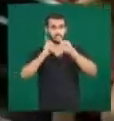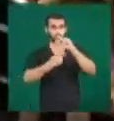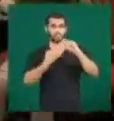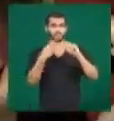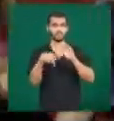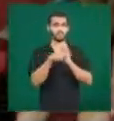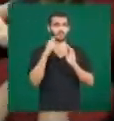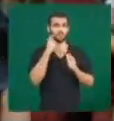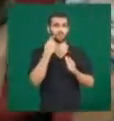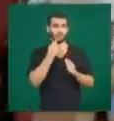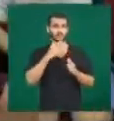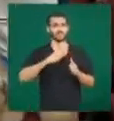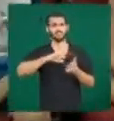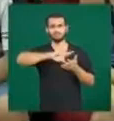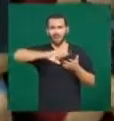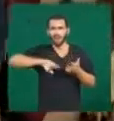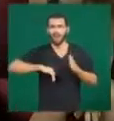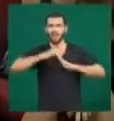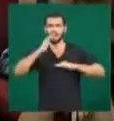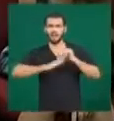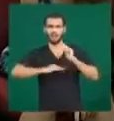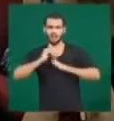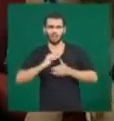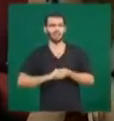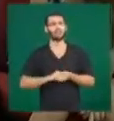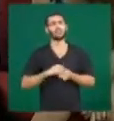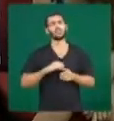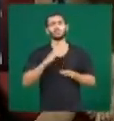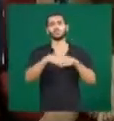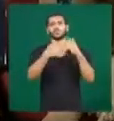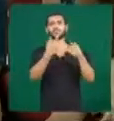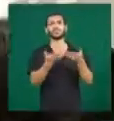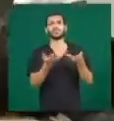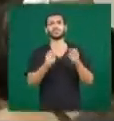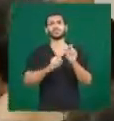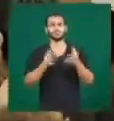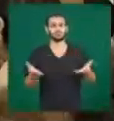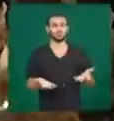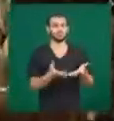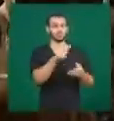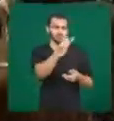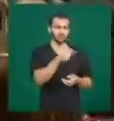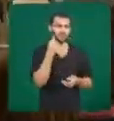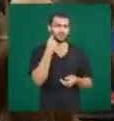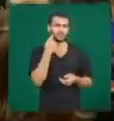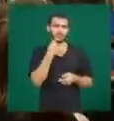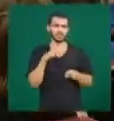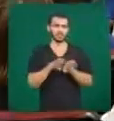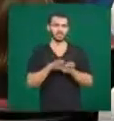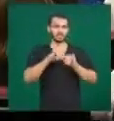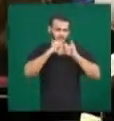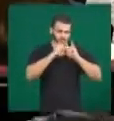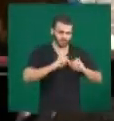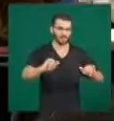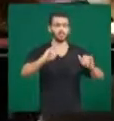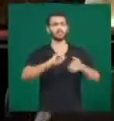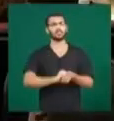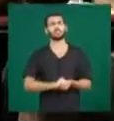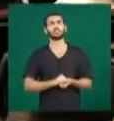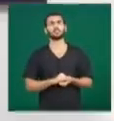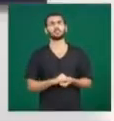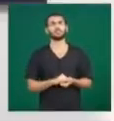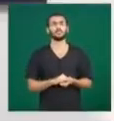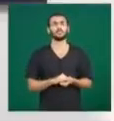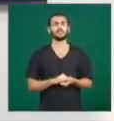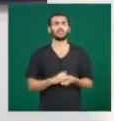e muitas atividades nada comuns foram desenvolvidas com foco na promoção da pessoa surda e com informação e conhecimento à